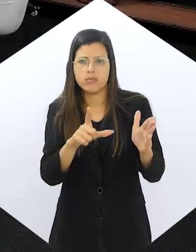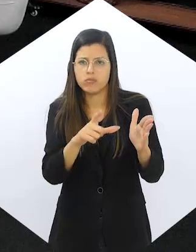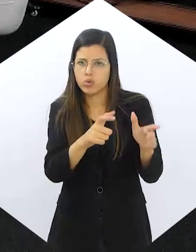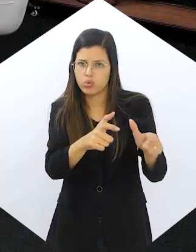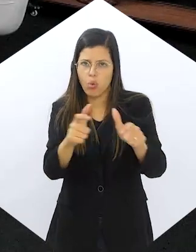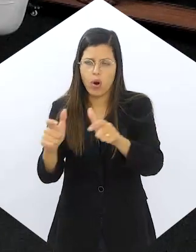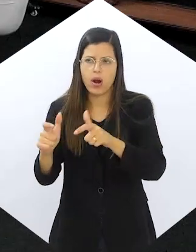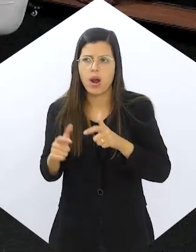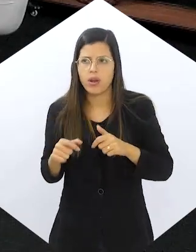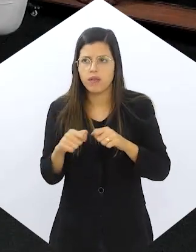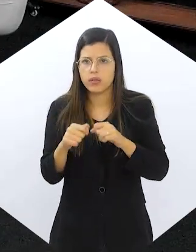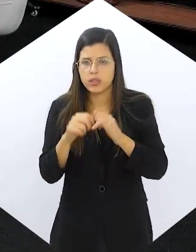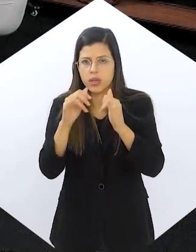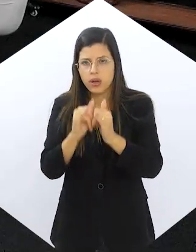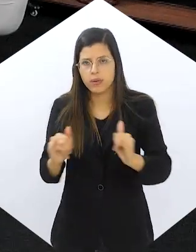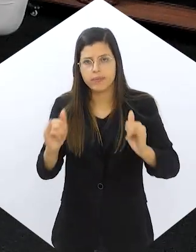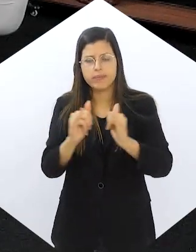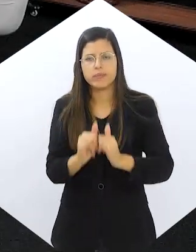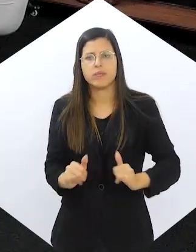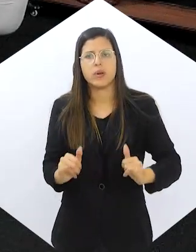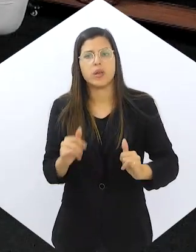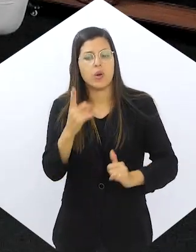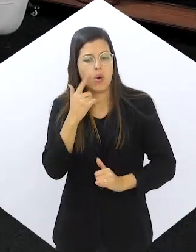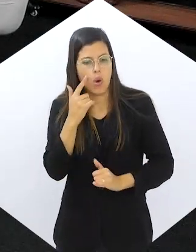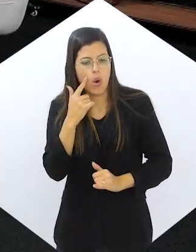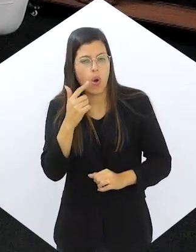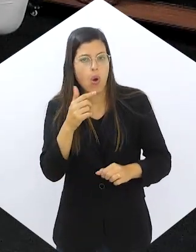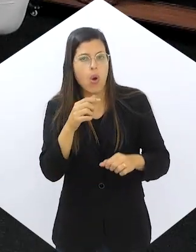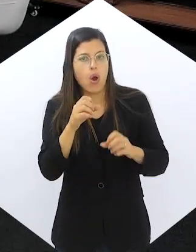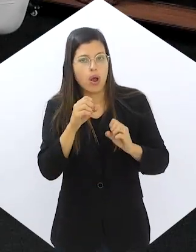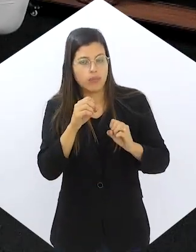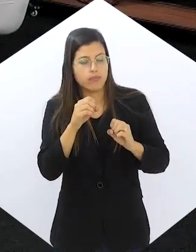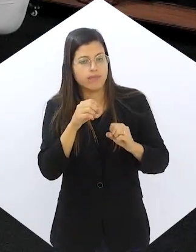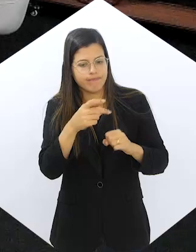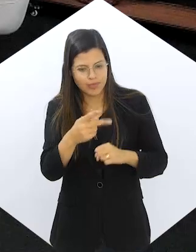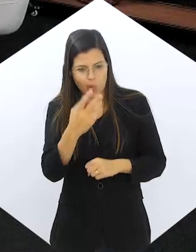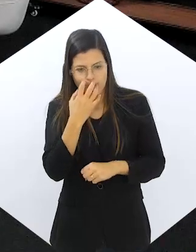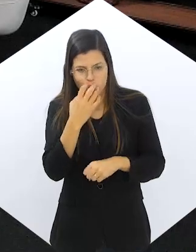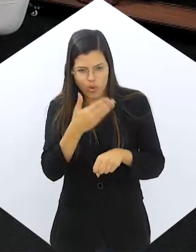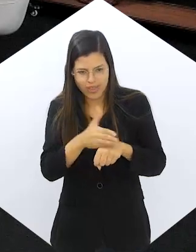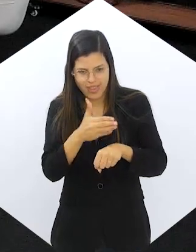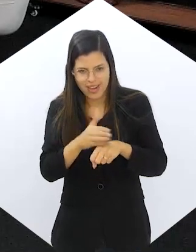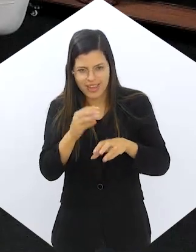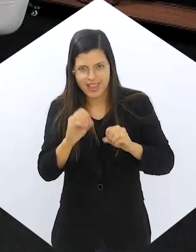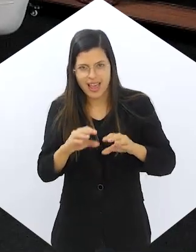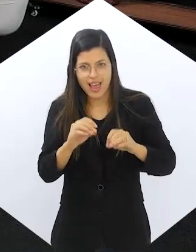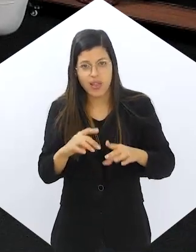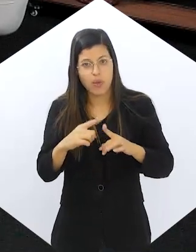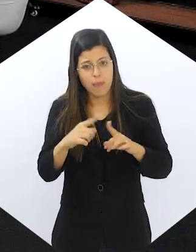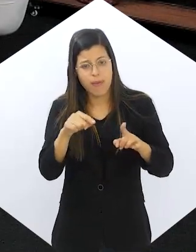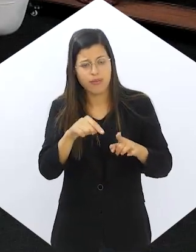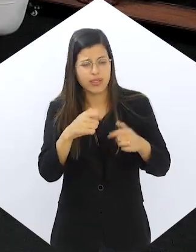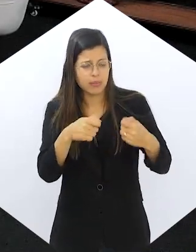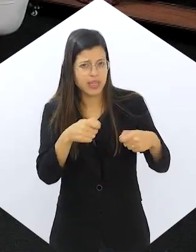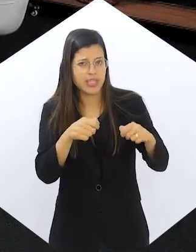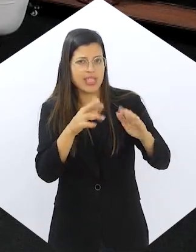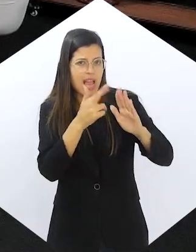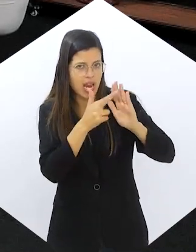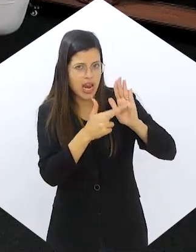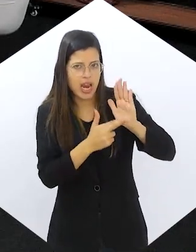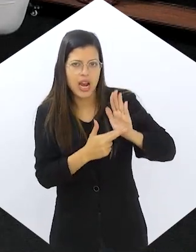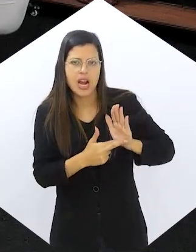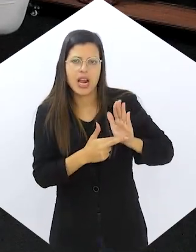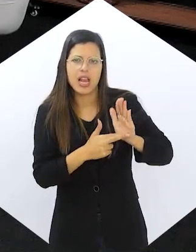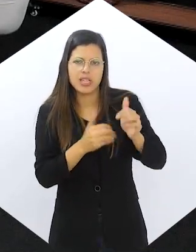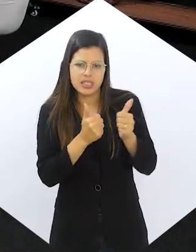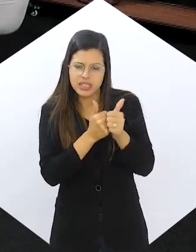possa realmente... né, para que, olha, o seu cão foi adestrado, mas você também precisa seguir algumas regras, mais né? isso. Né? Porque